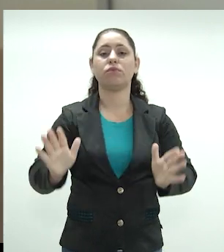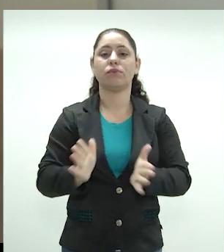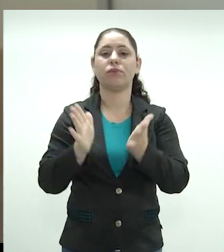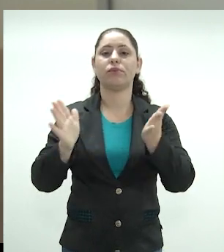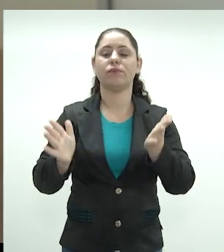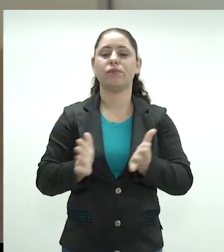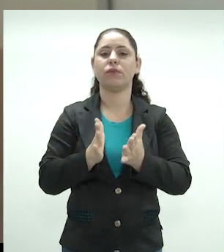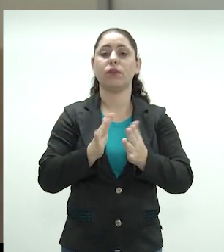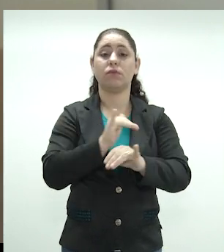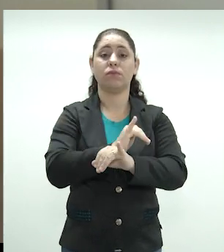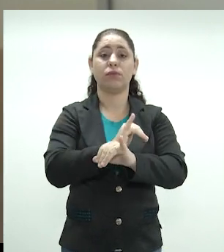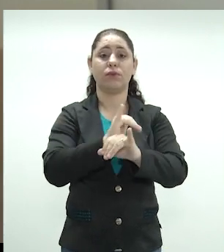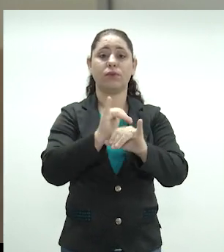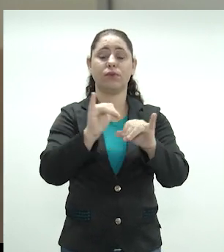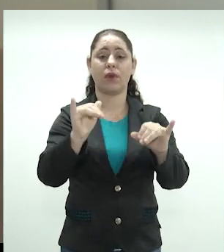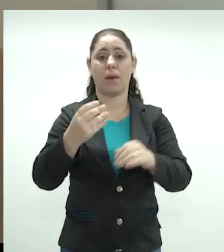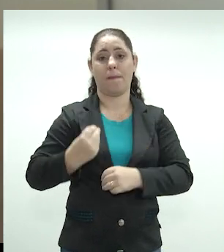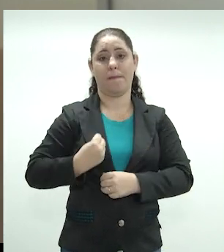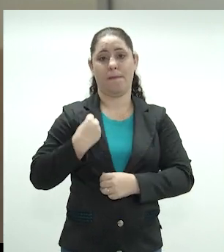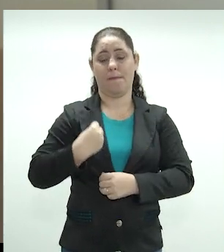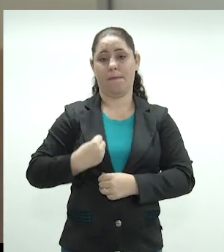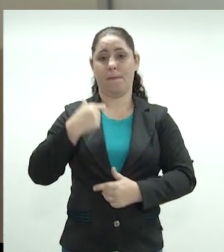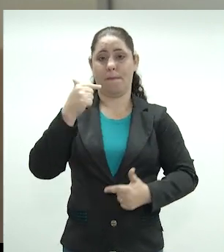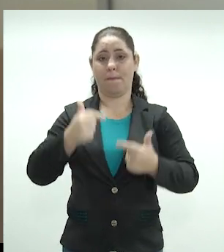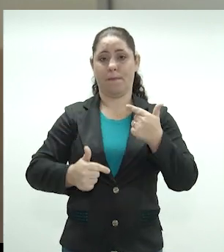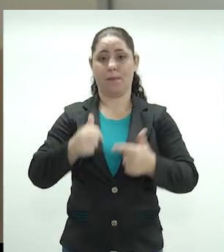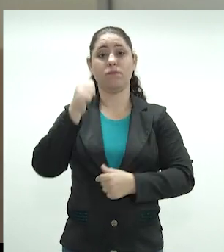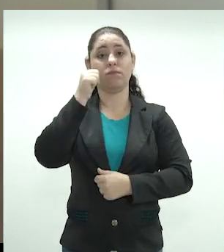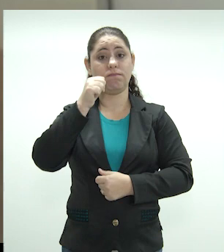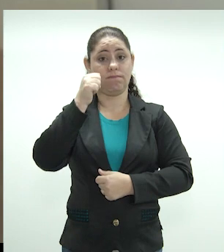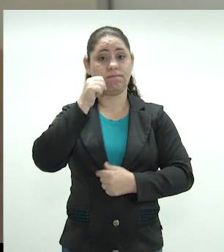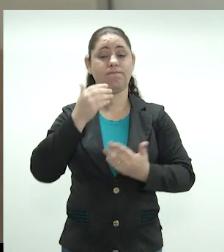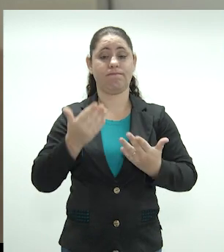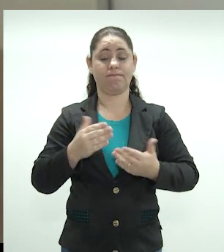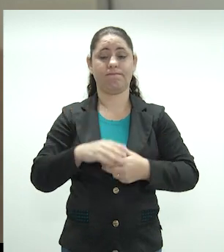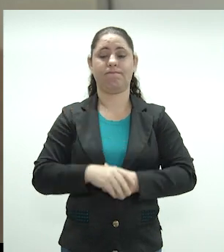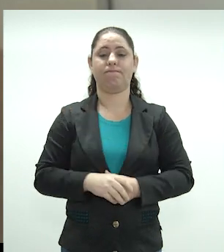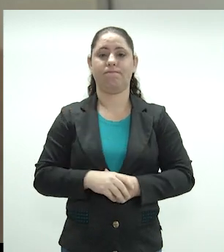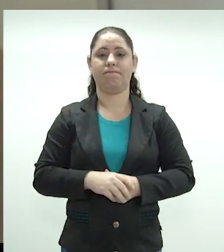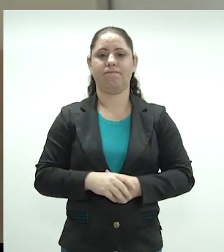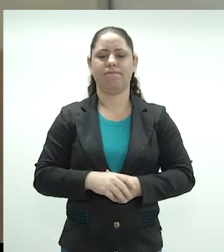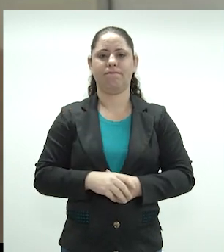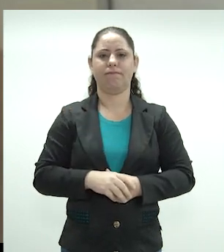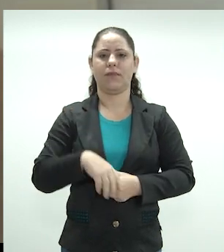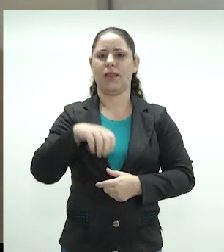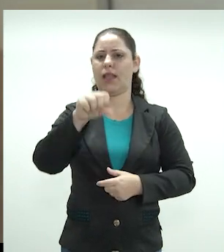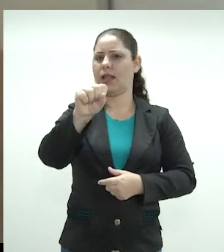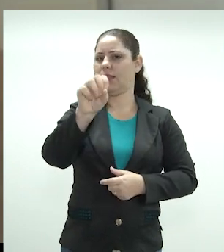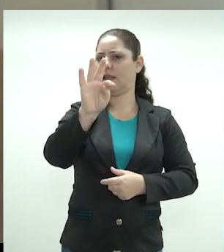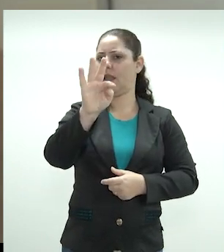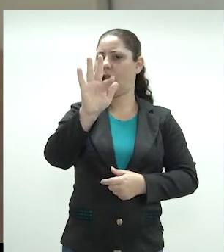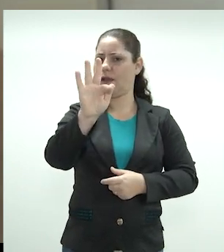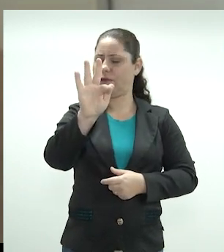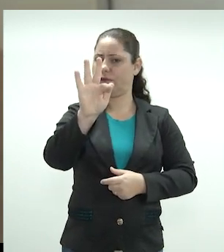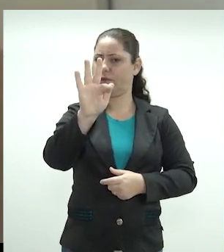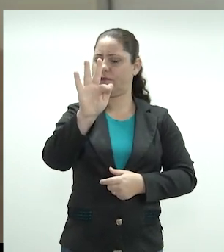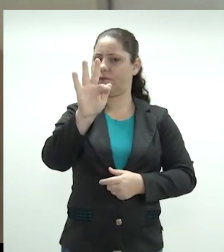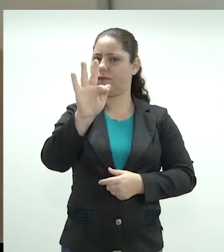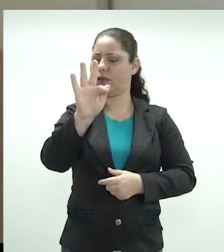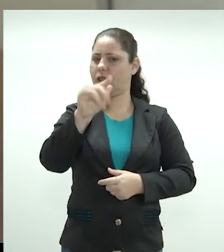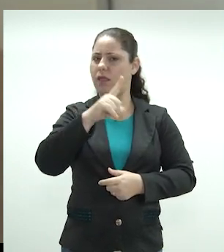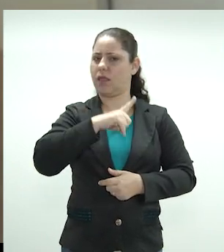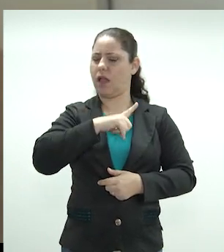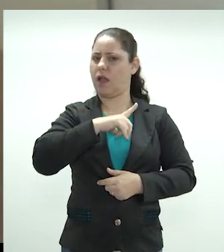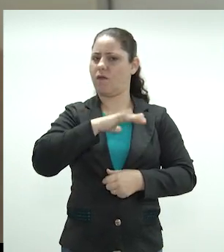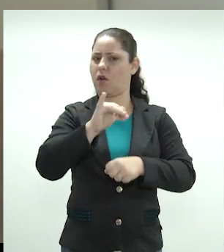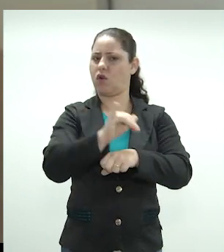promoção e difusão da participação política das mulheres. O STF, por